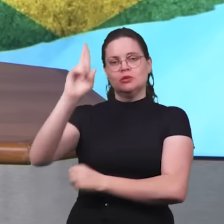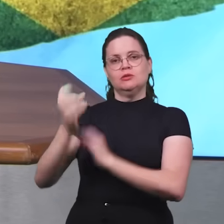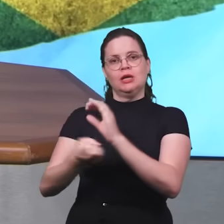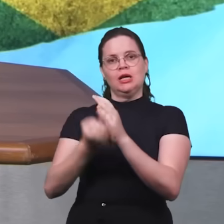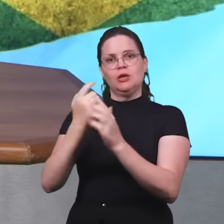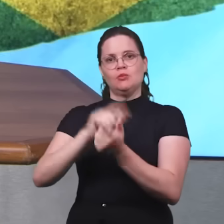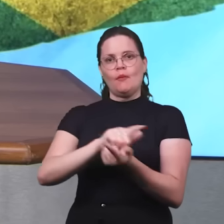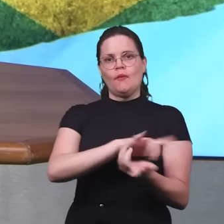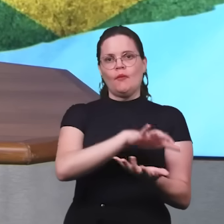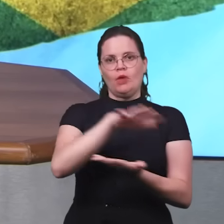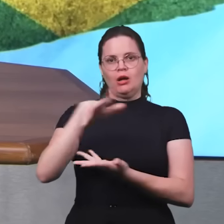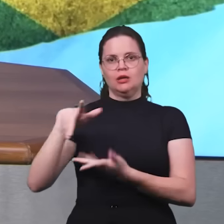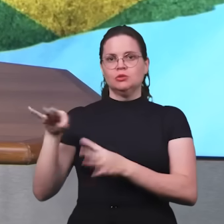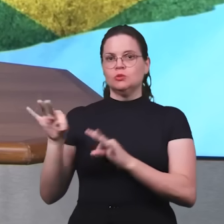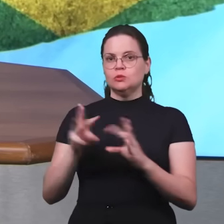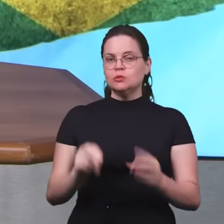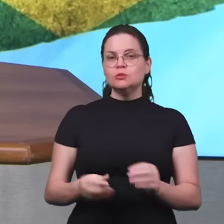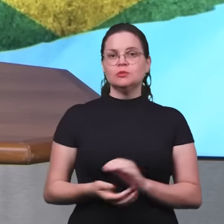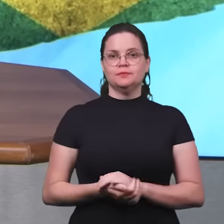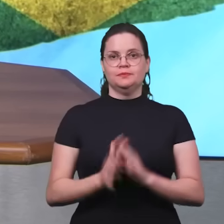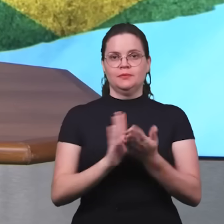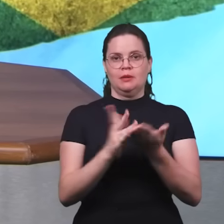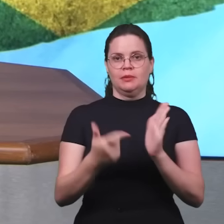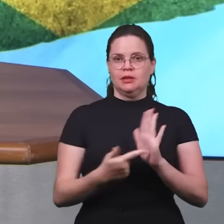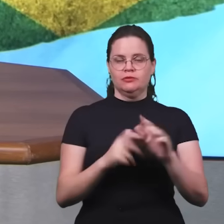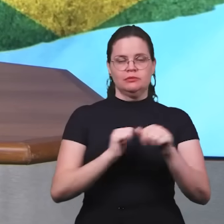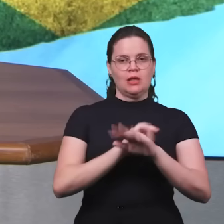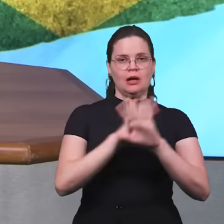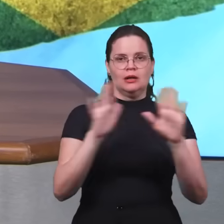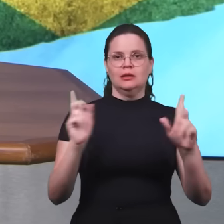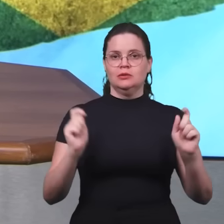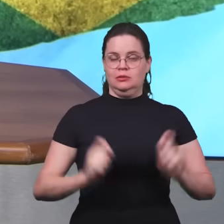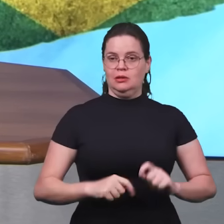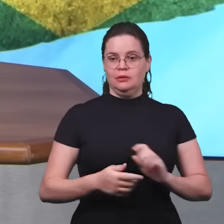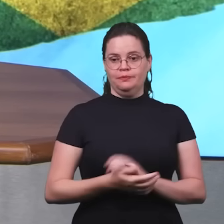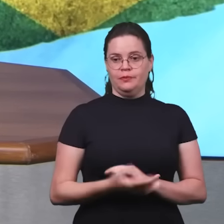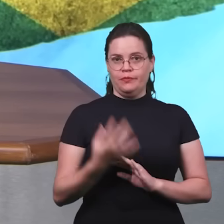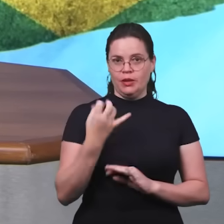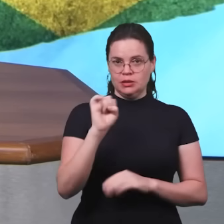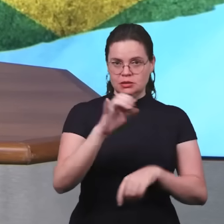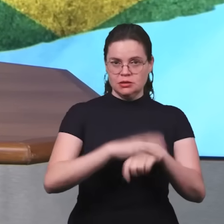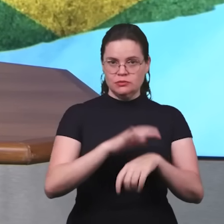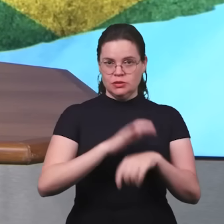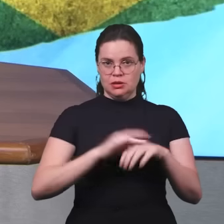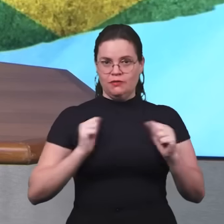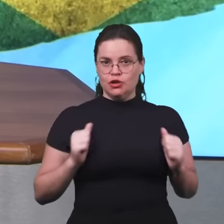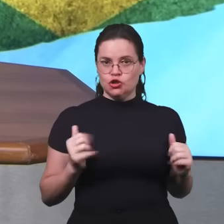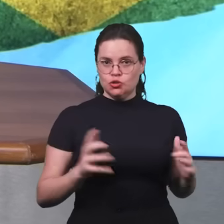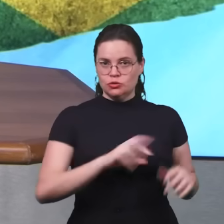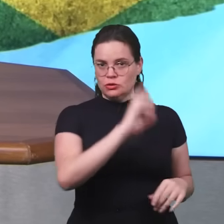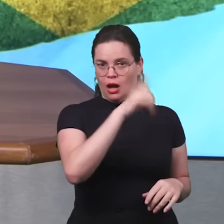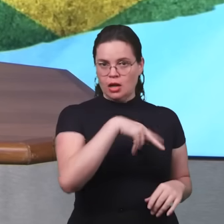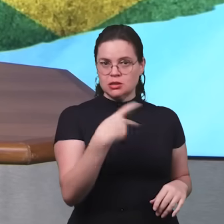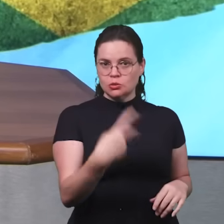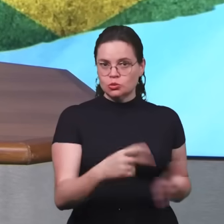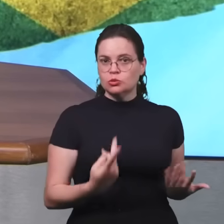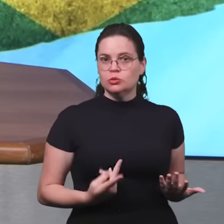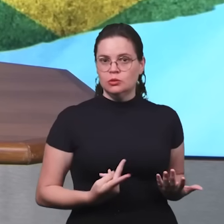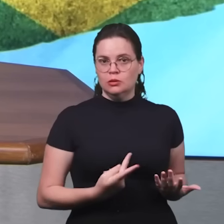E a palavra de Deus, ela explica muito bem isso. Você semeou na carne, você vai